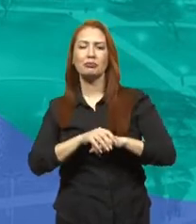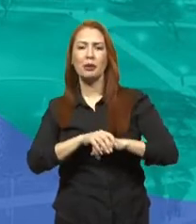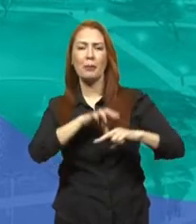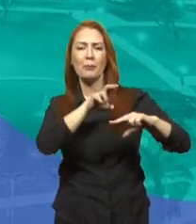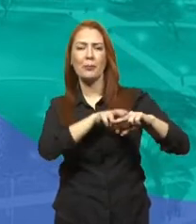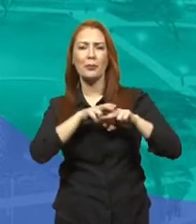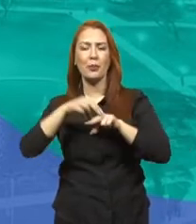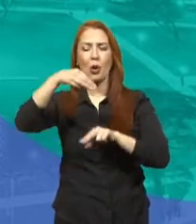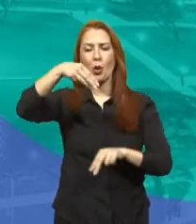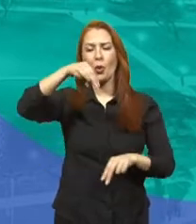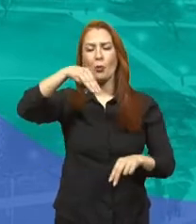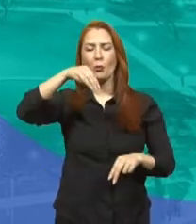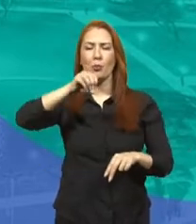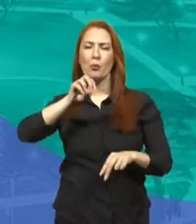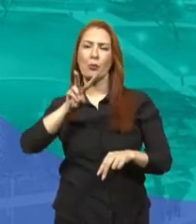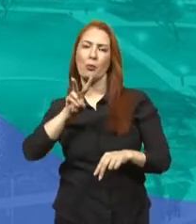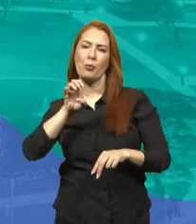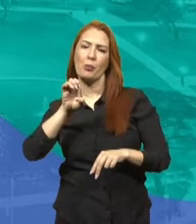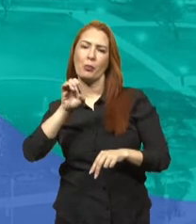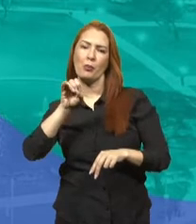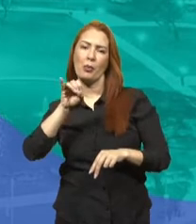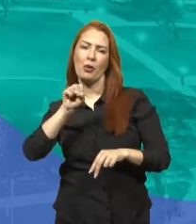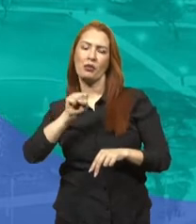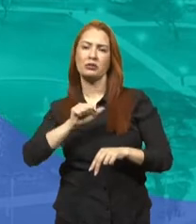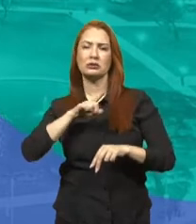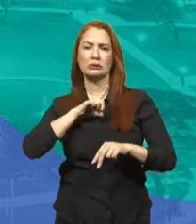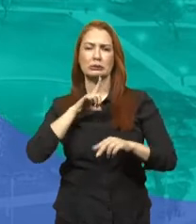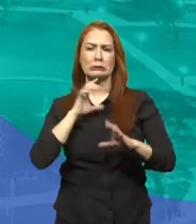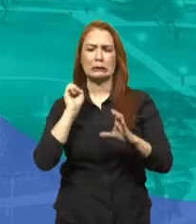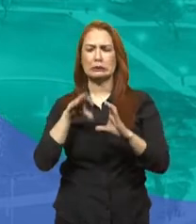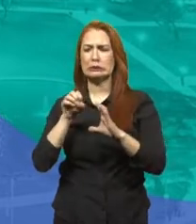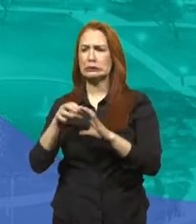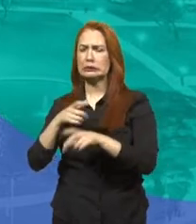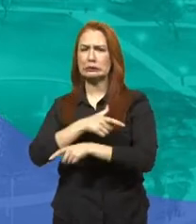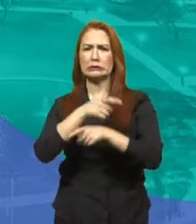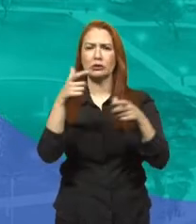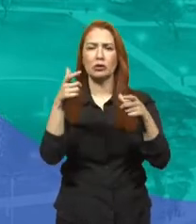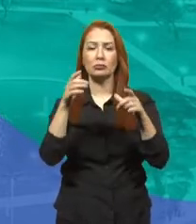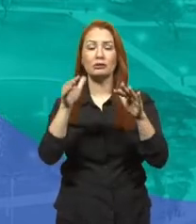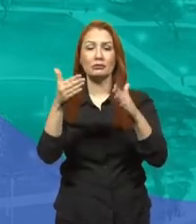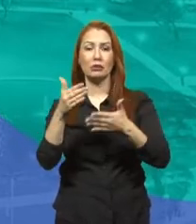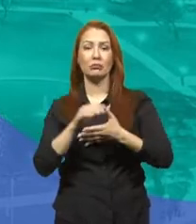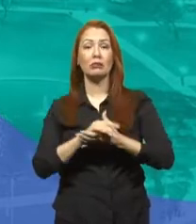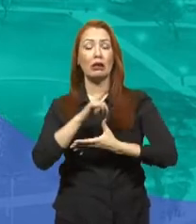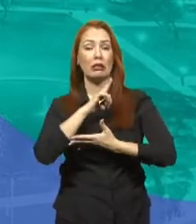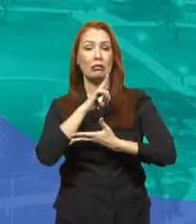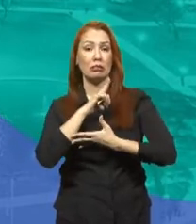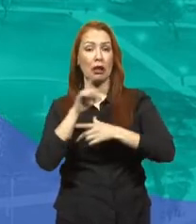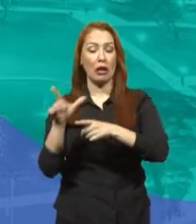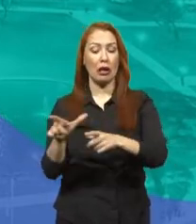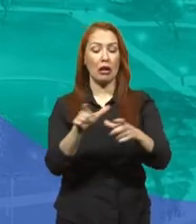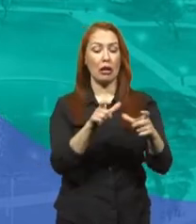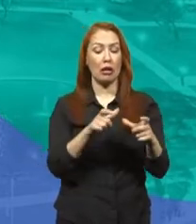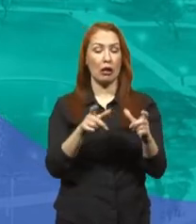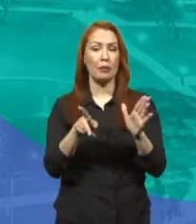e isso está indo tudo para os aterros, fazendo com que os aterros acabem